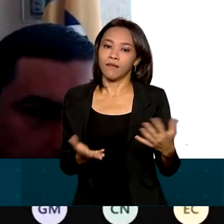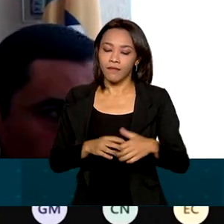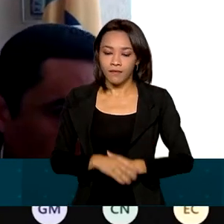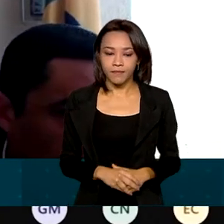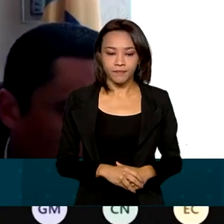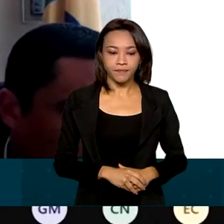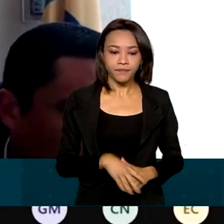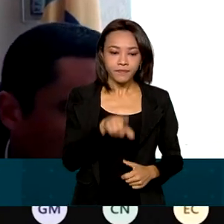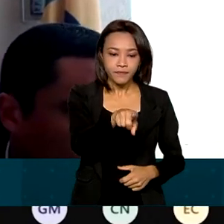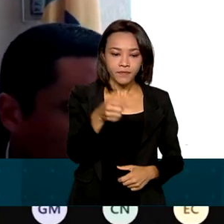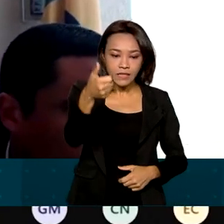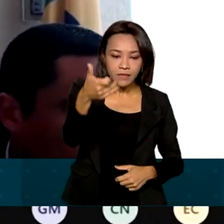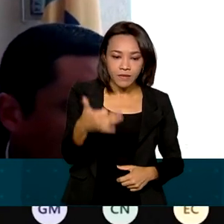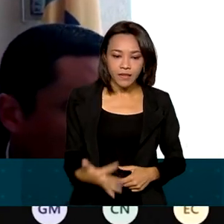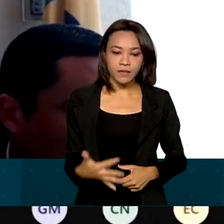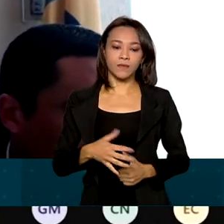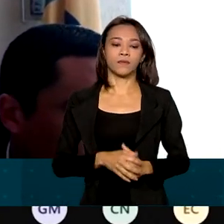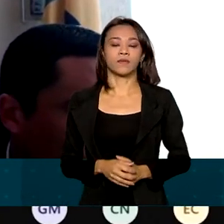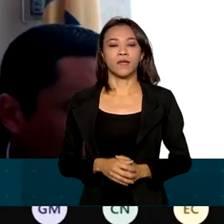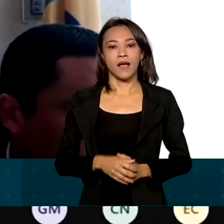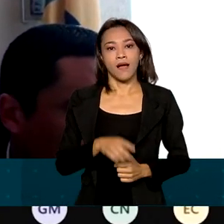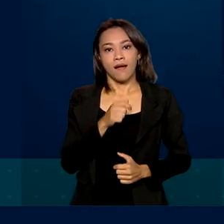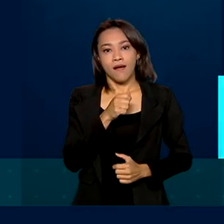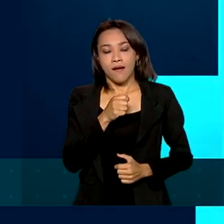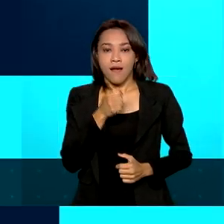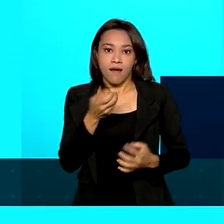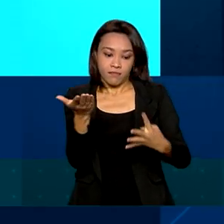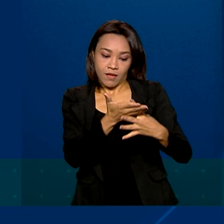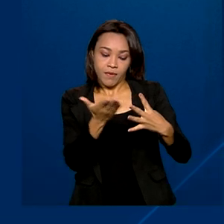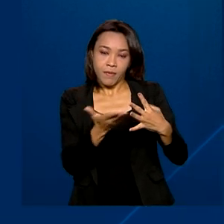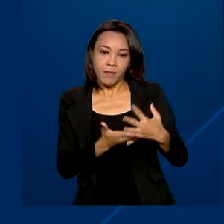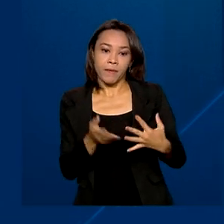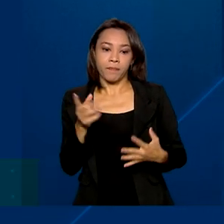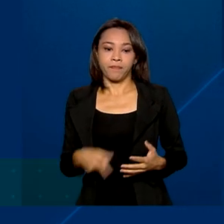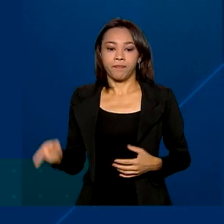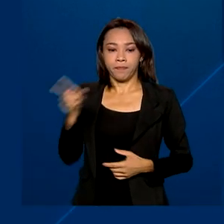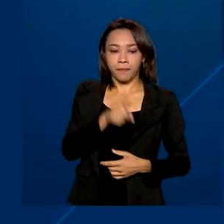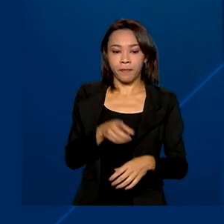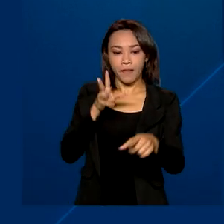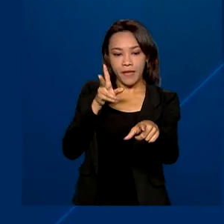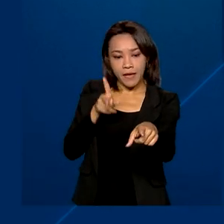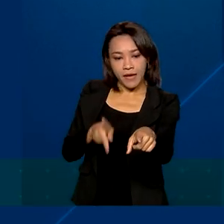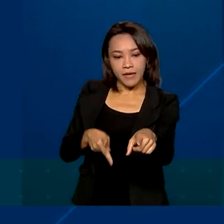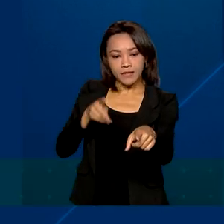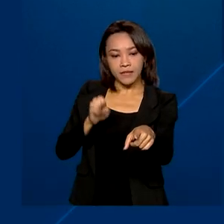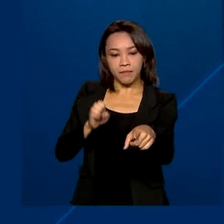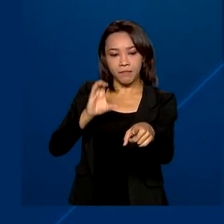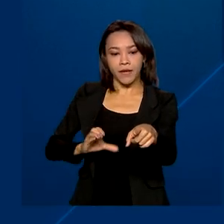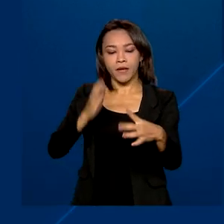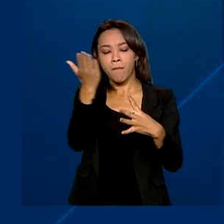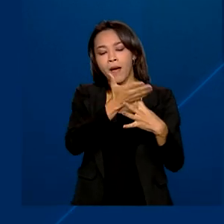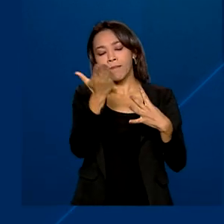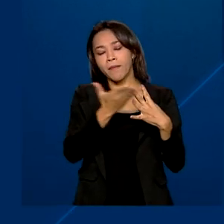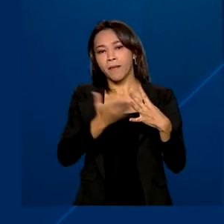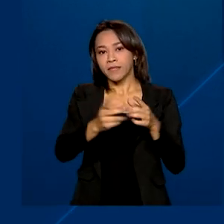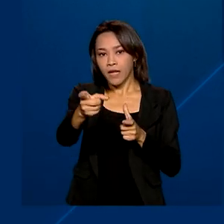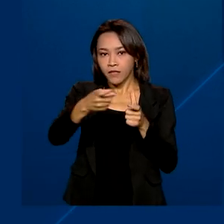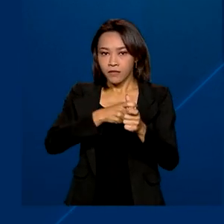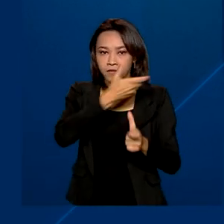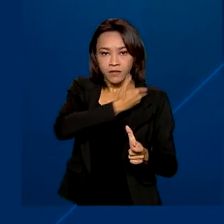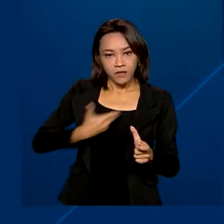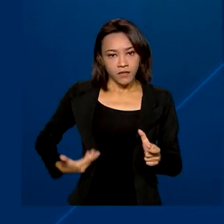é não é inócuo aí não tá não tá harmonizada com teto de gasto a PEC dos precatórios propõe o parcelamento em 10 vezes